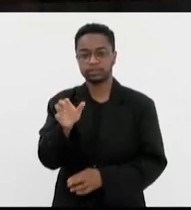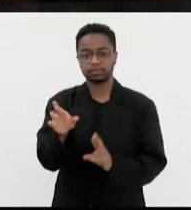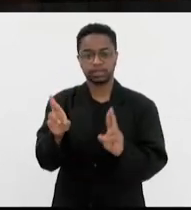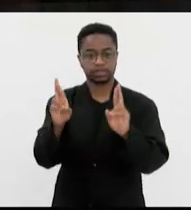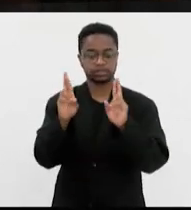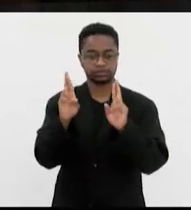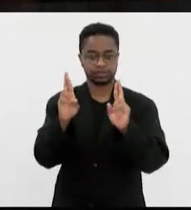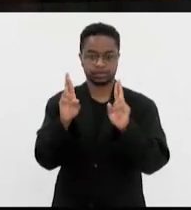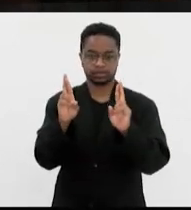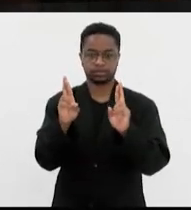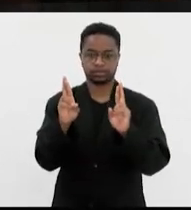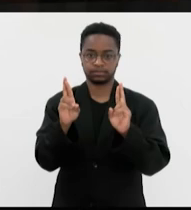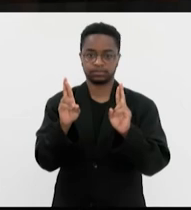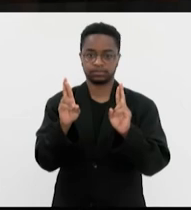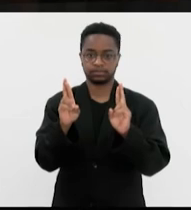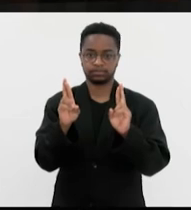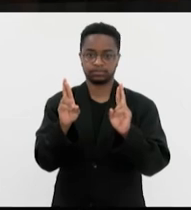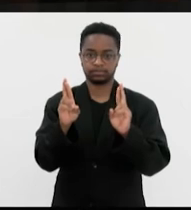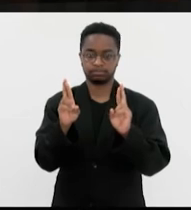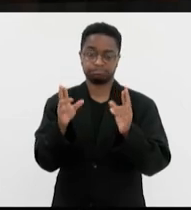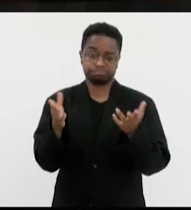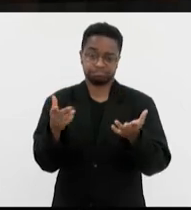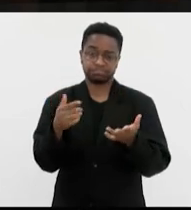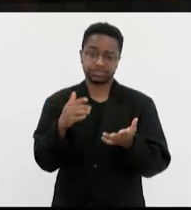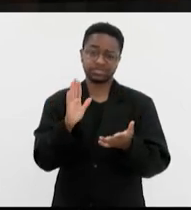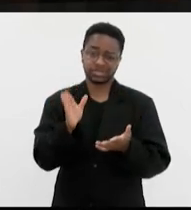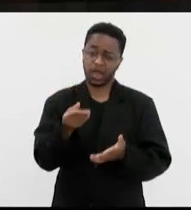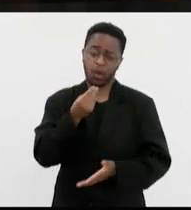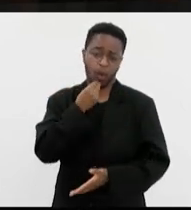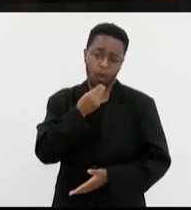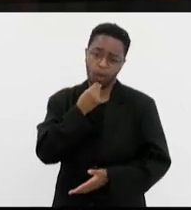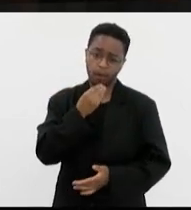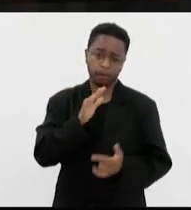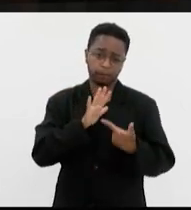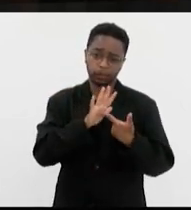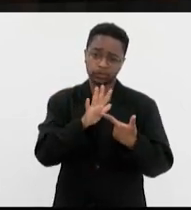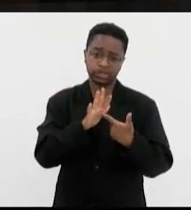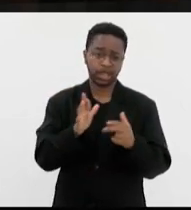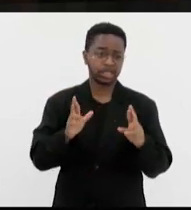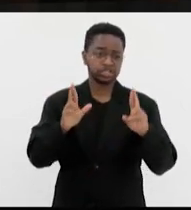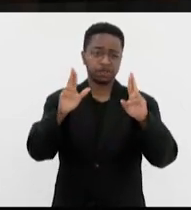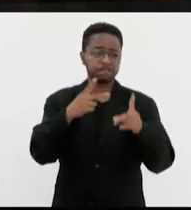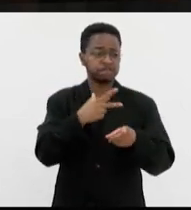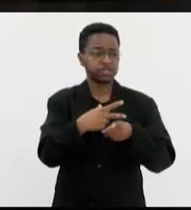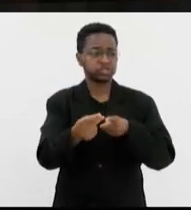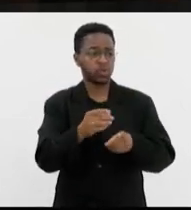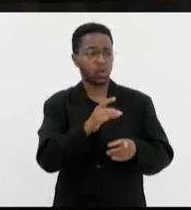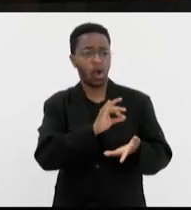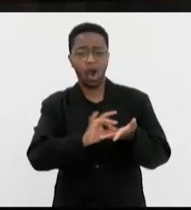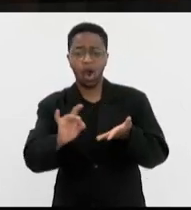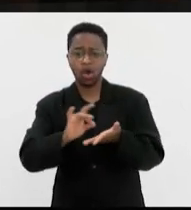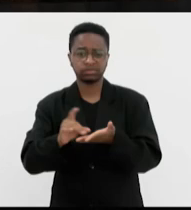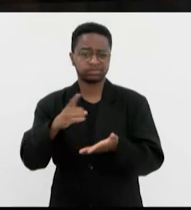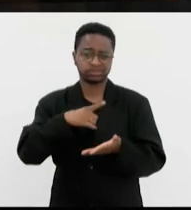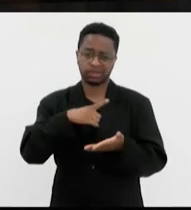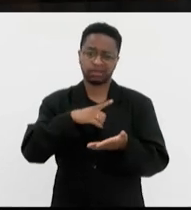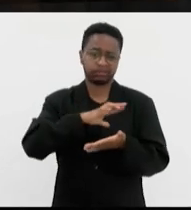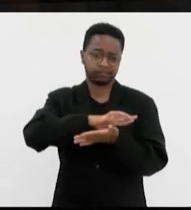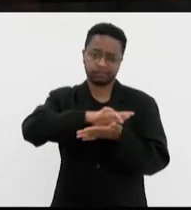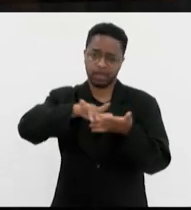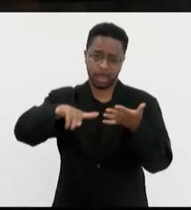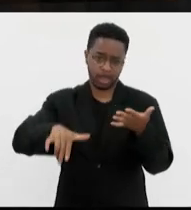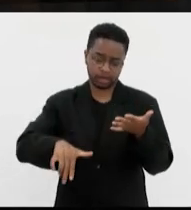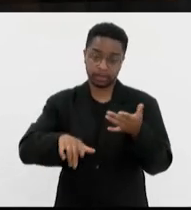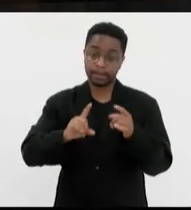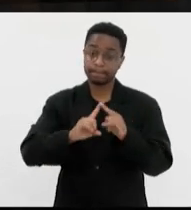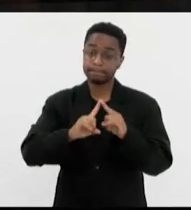esperança. E já foi óbvio de campanhas, a esperança venceu o ódio, etc, etc.